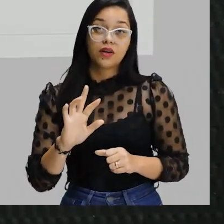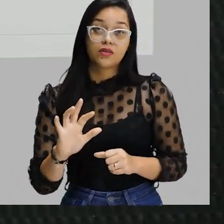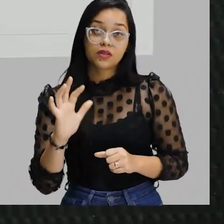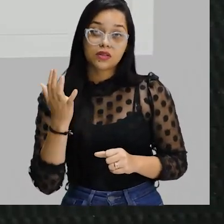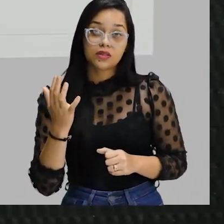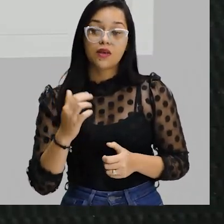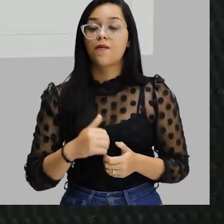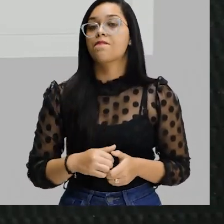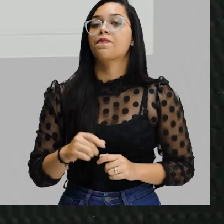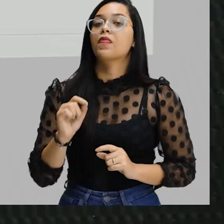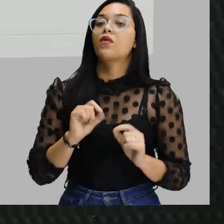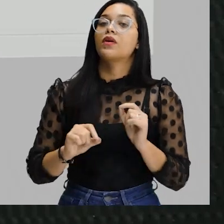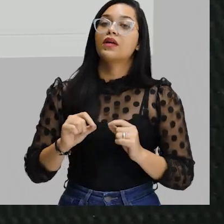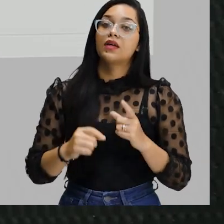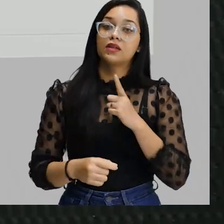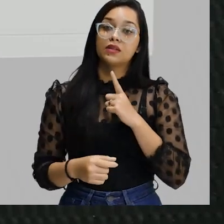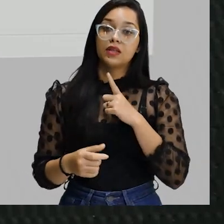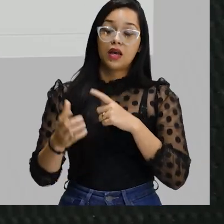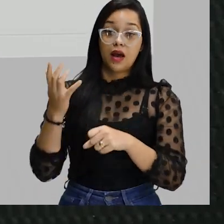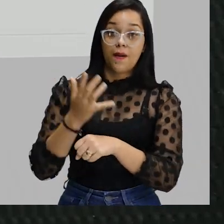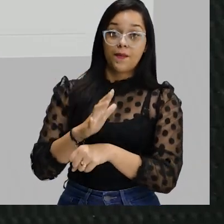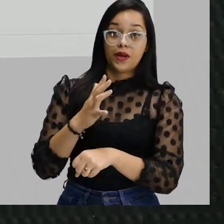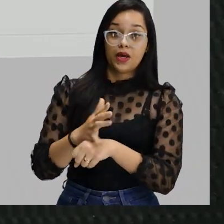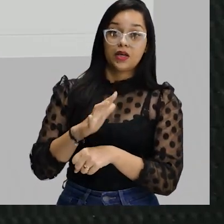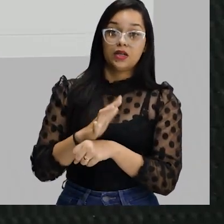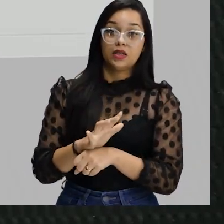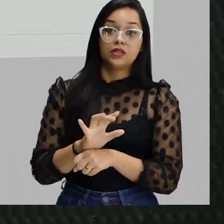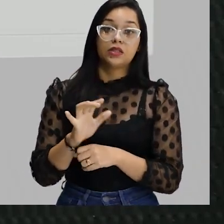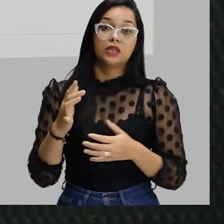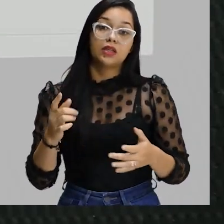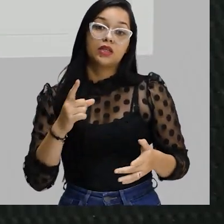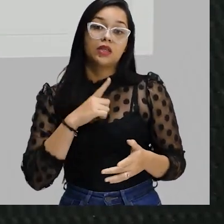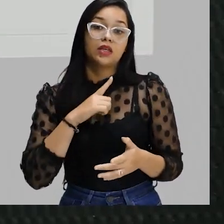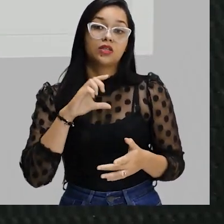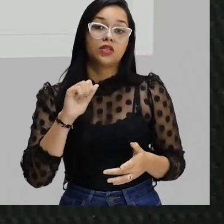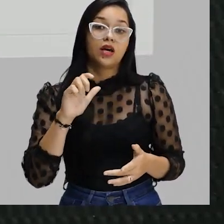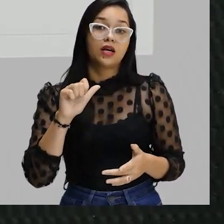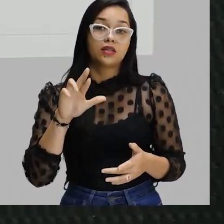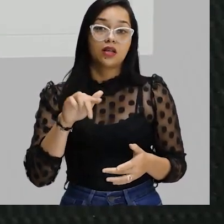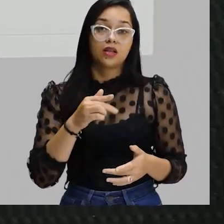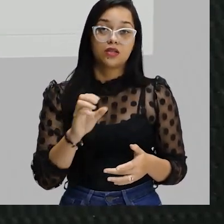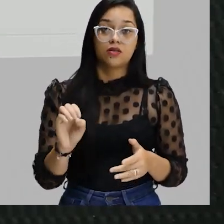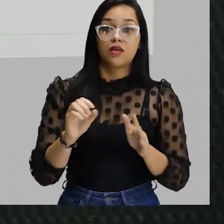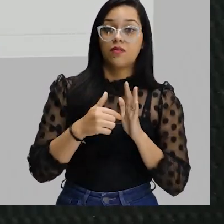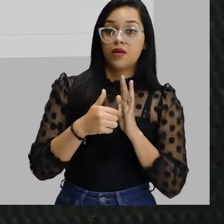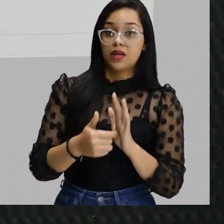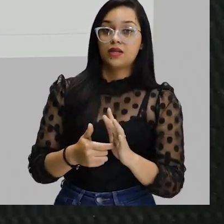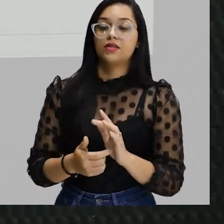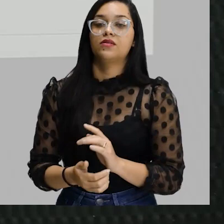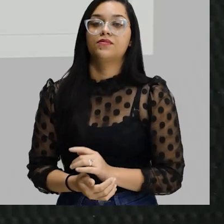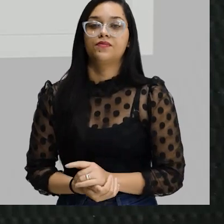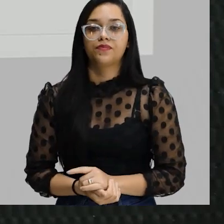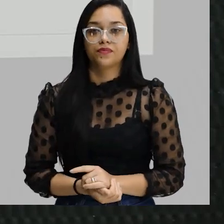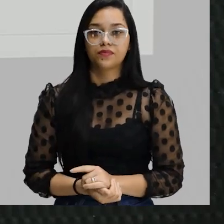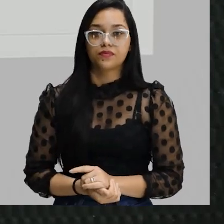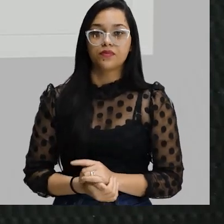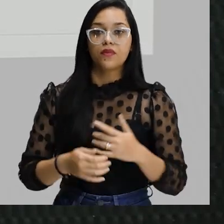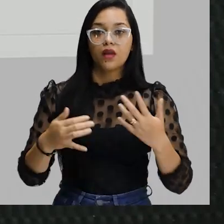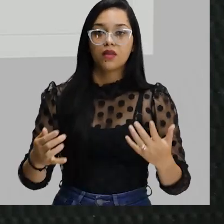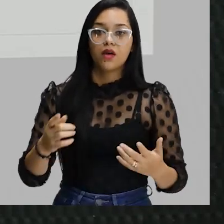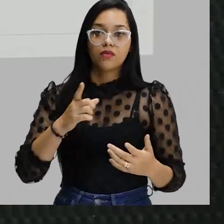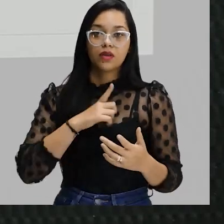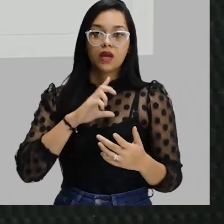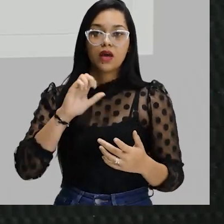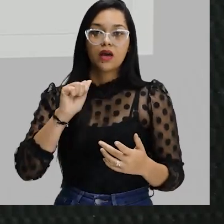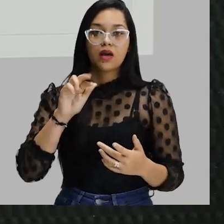aqui, graças à ação de uma aceleração, que aparece bem aqui. Então, nós temos